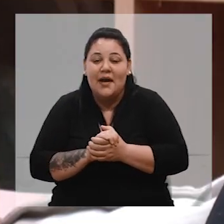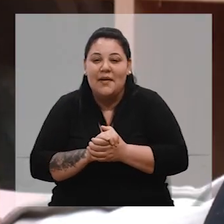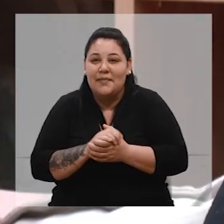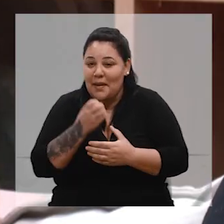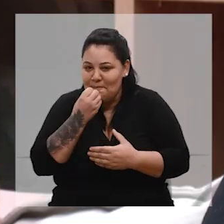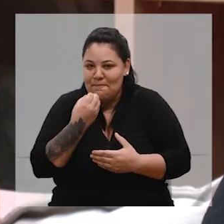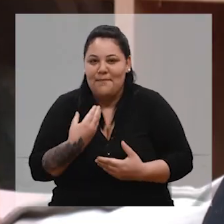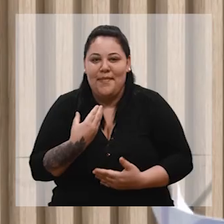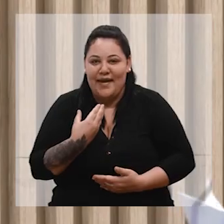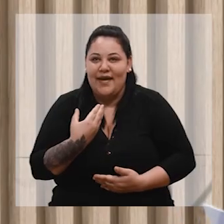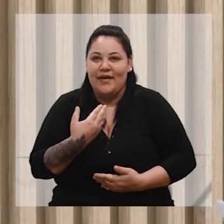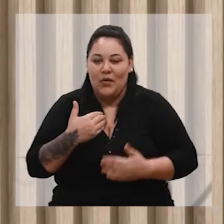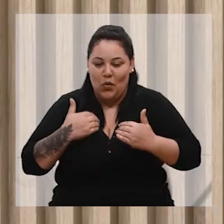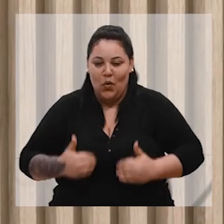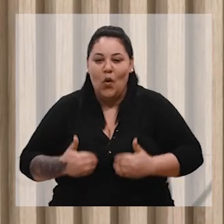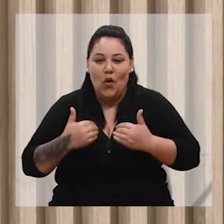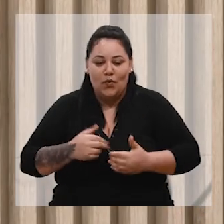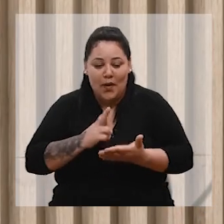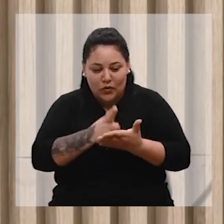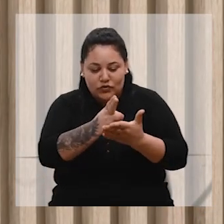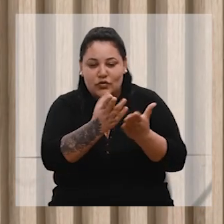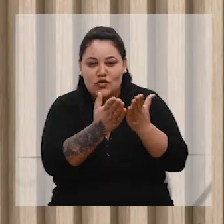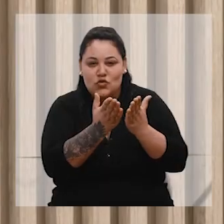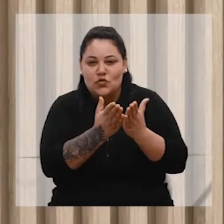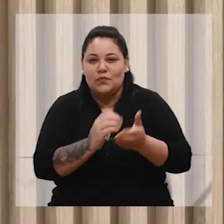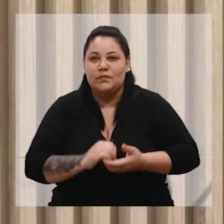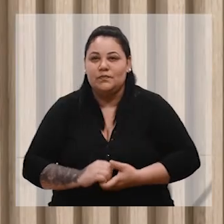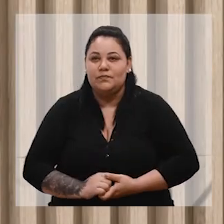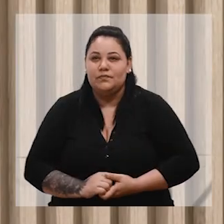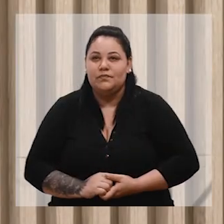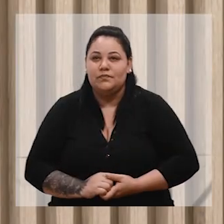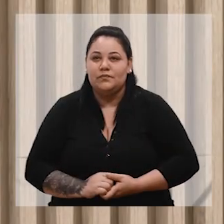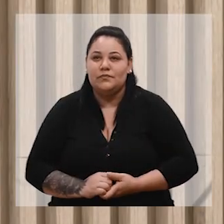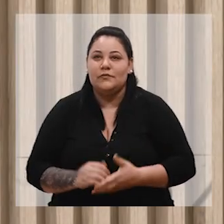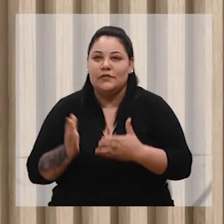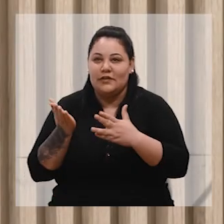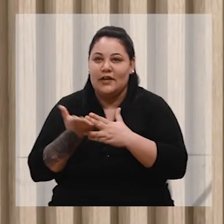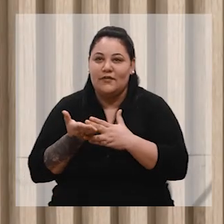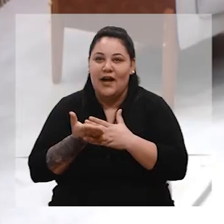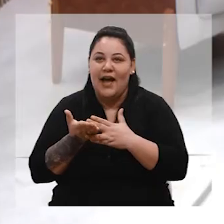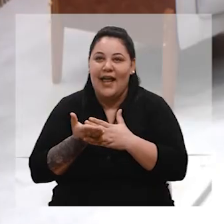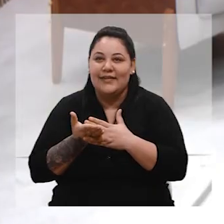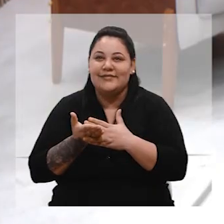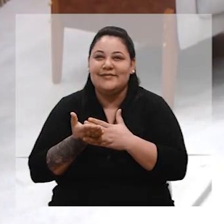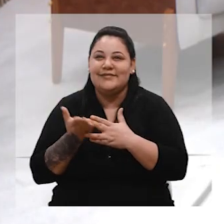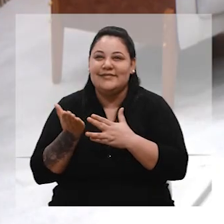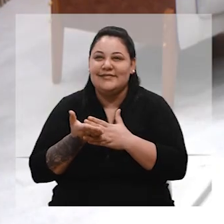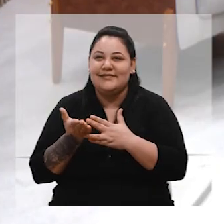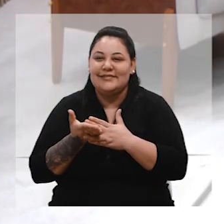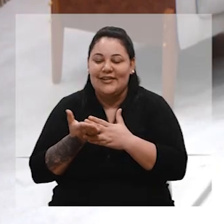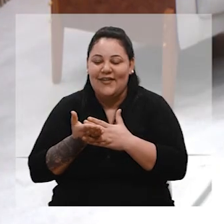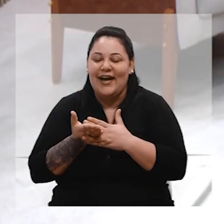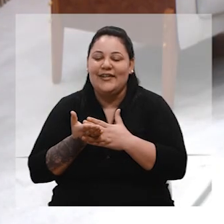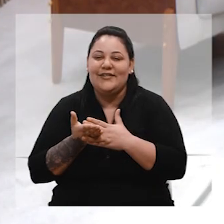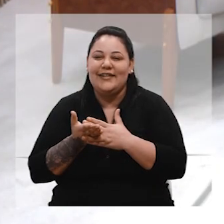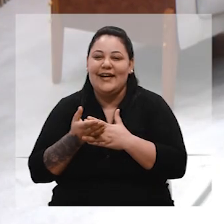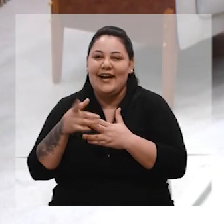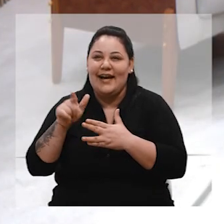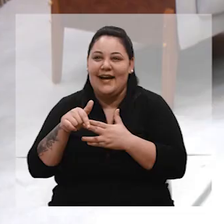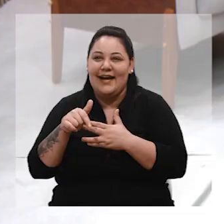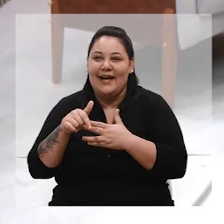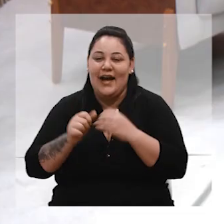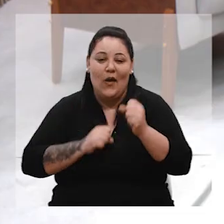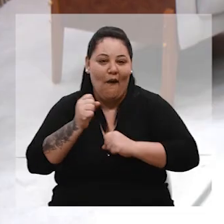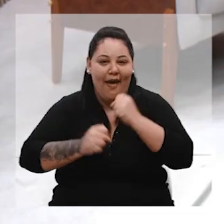e... É para ficar bem nutrido, assim, para continuar o estudo. Uhum. E o recreio? O recreio,